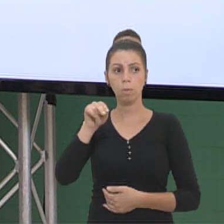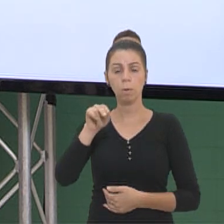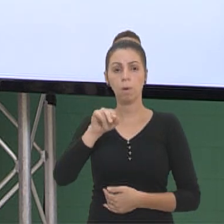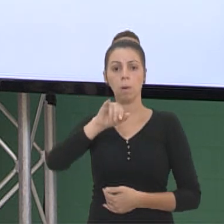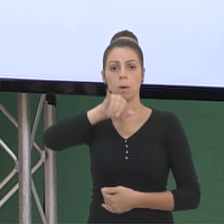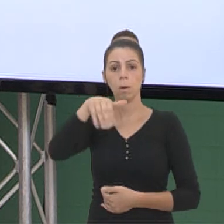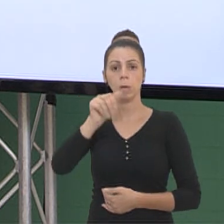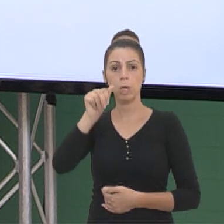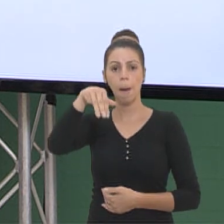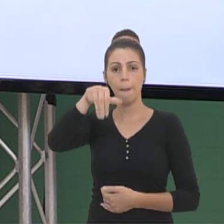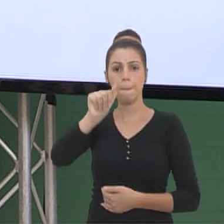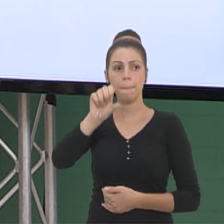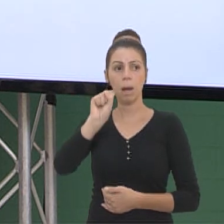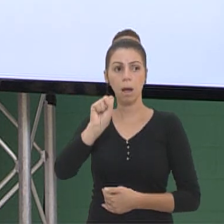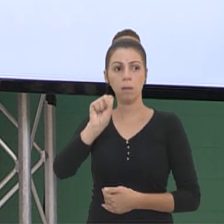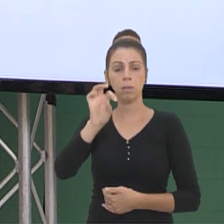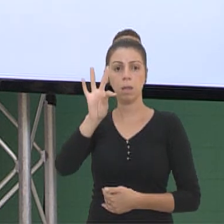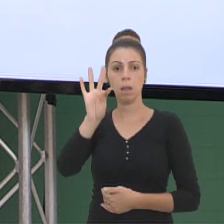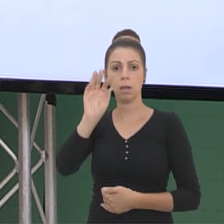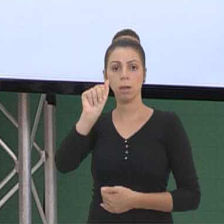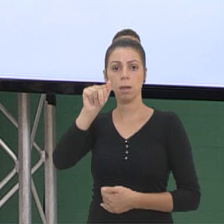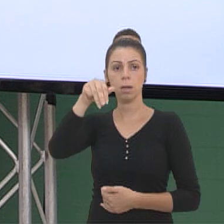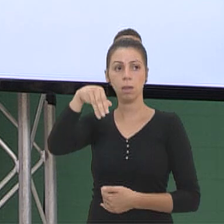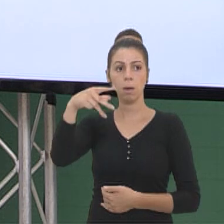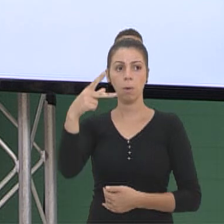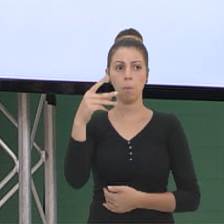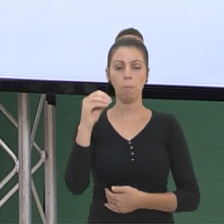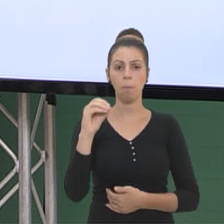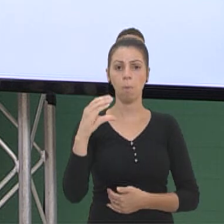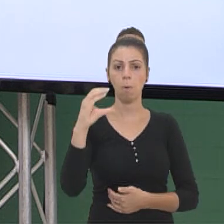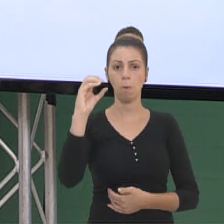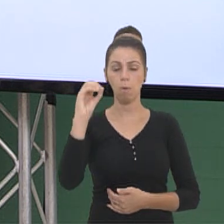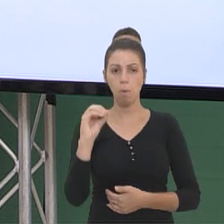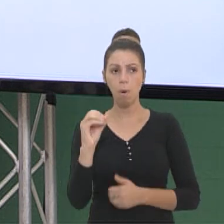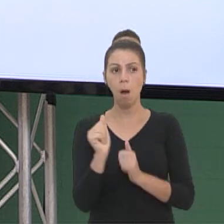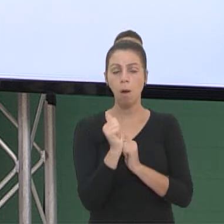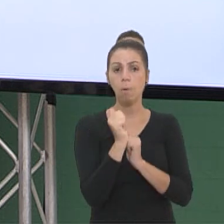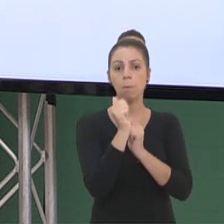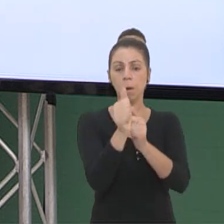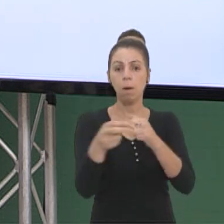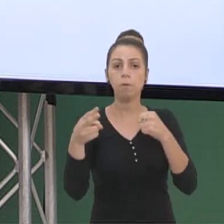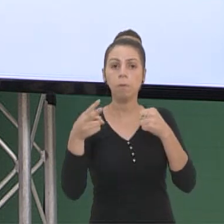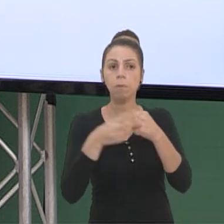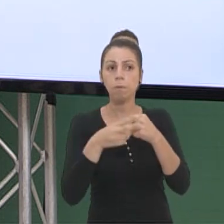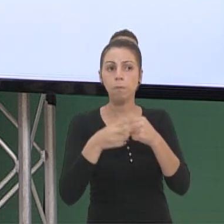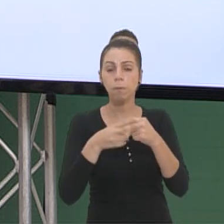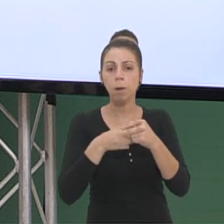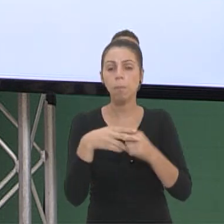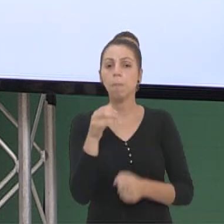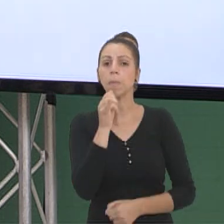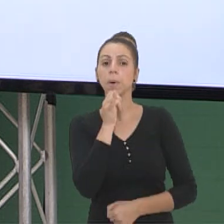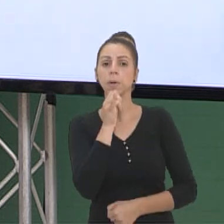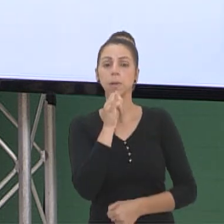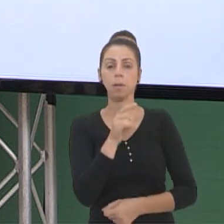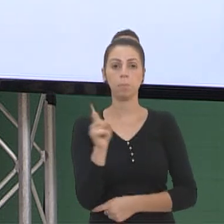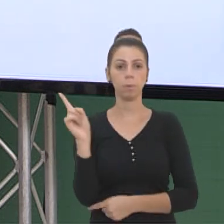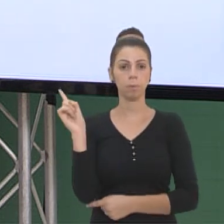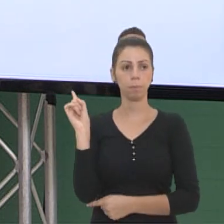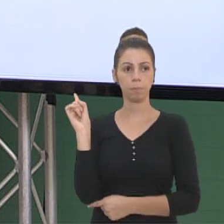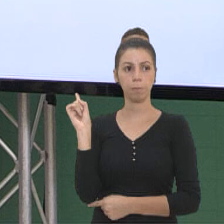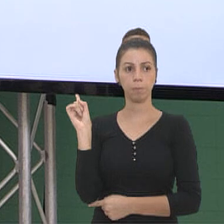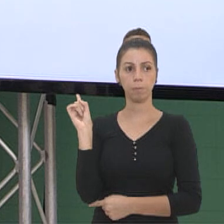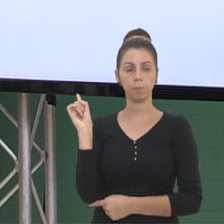jamás, tampouco, e acompanhado ao verbo conjugado. Por exemplo, no hagas